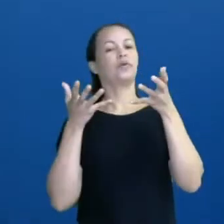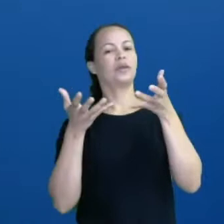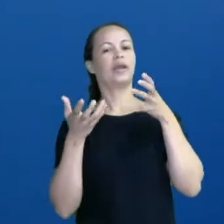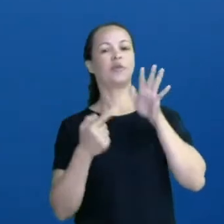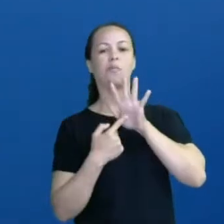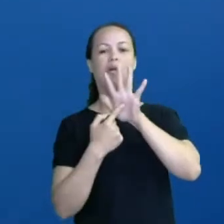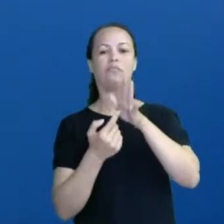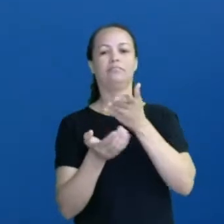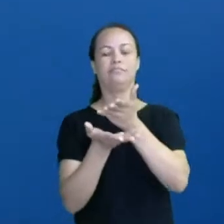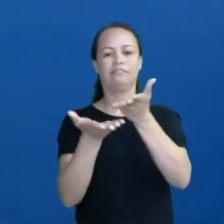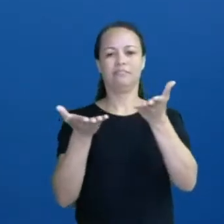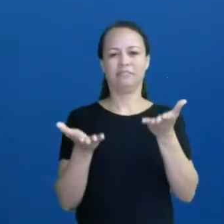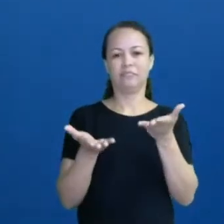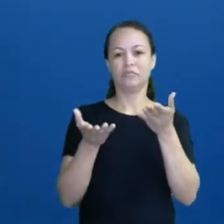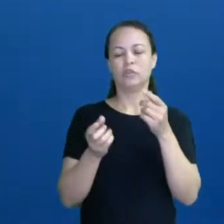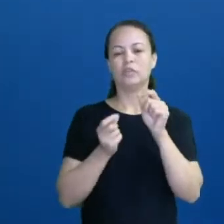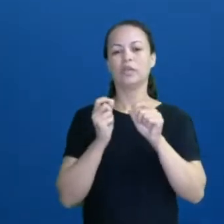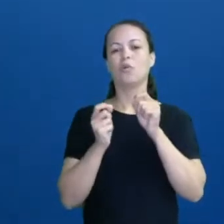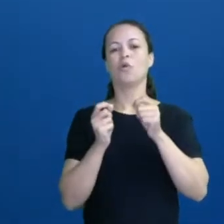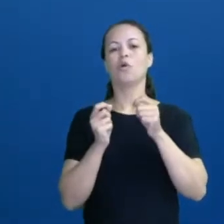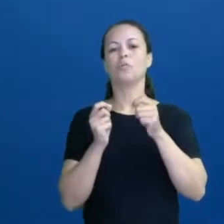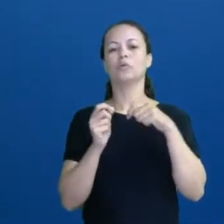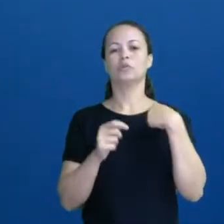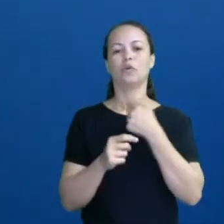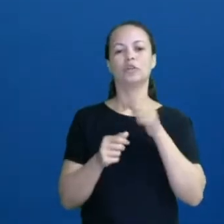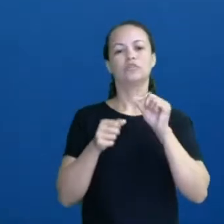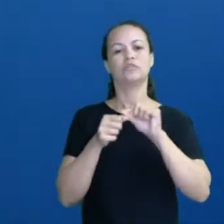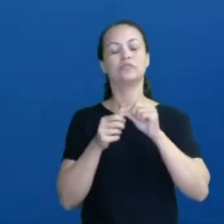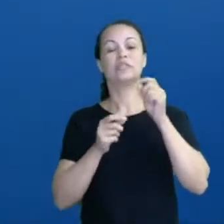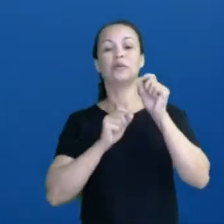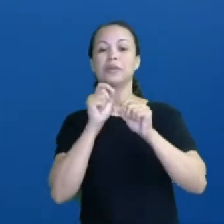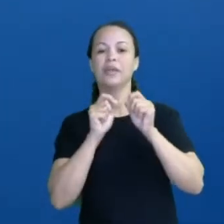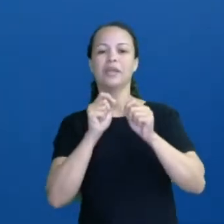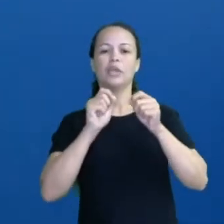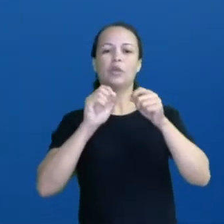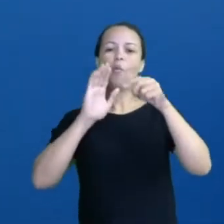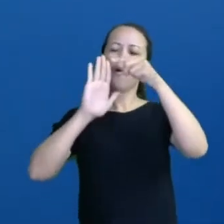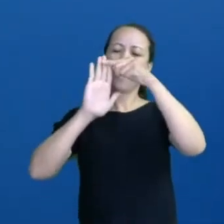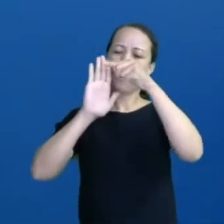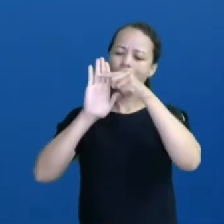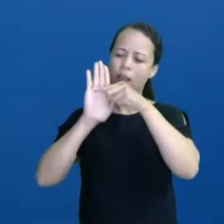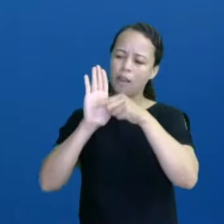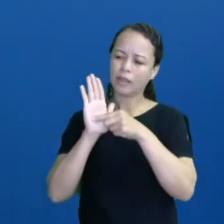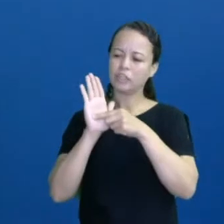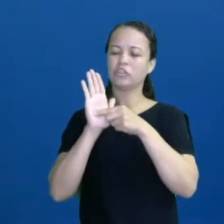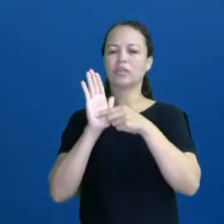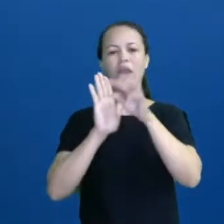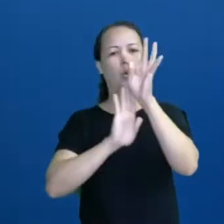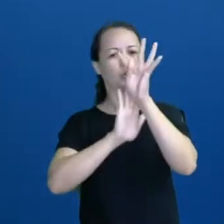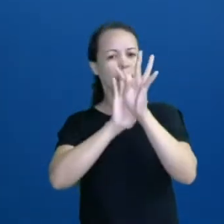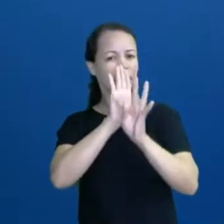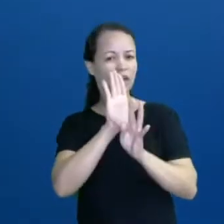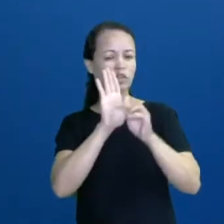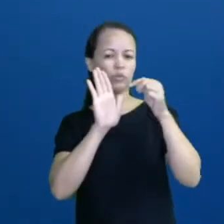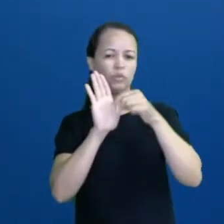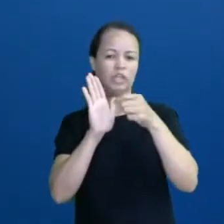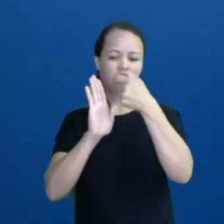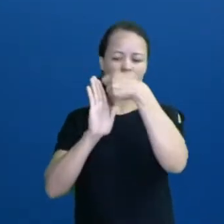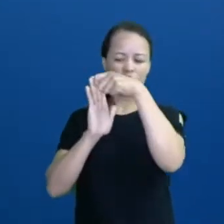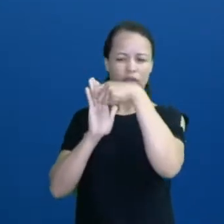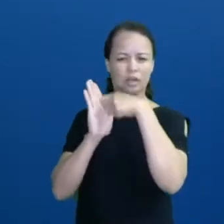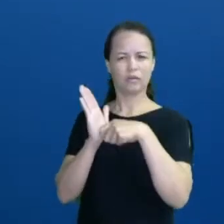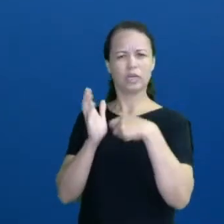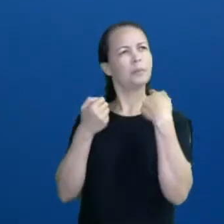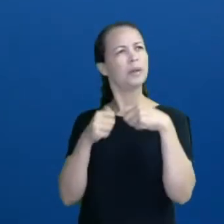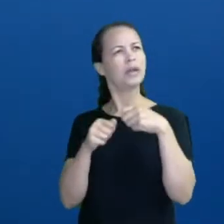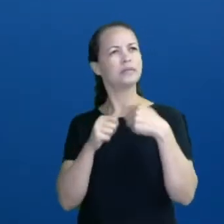vocês como a gente faz uma lista. A lista é esse textinho em que a gente escreve tudo o que a